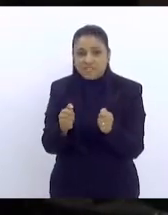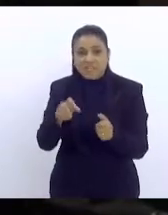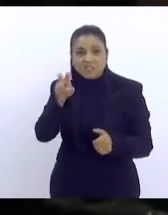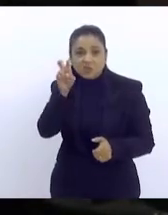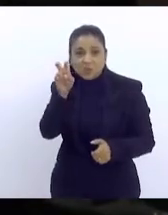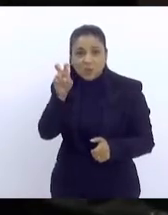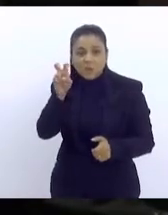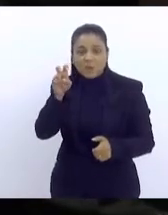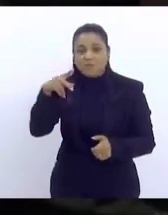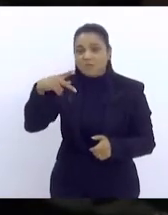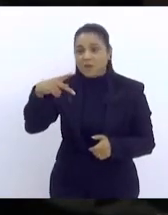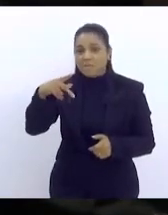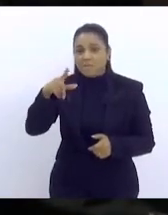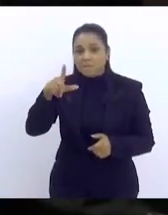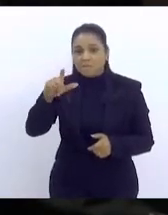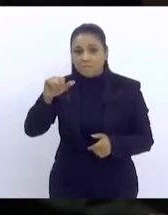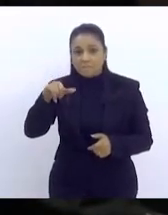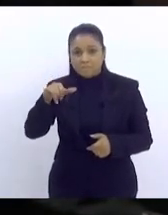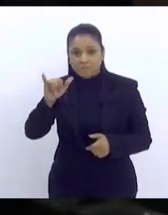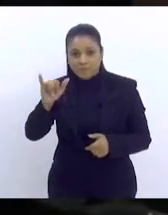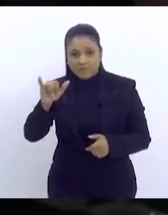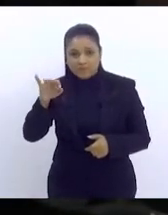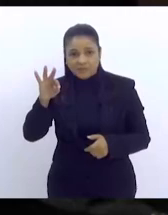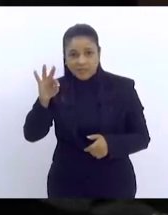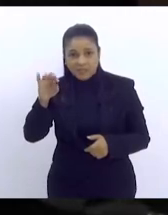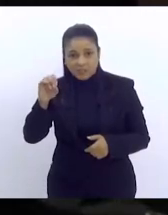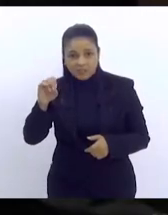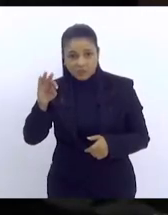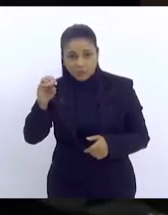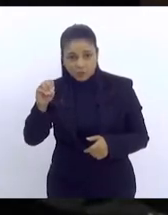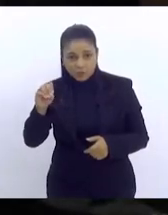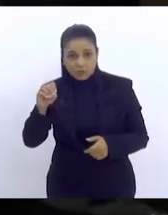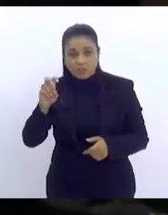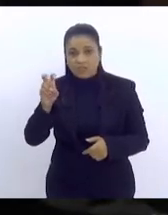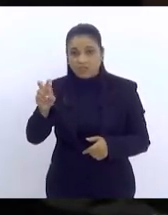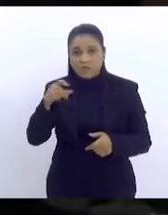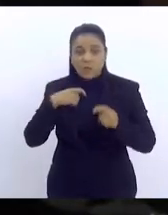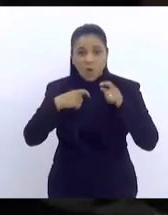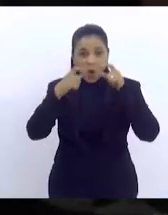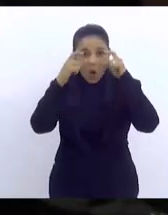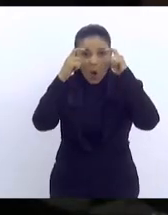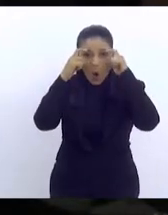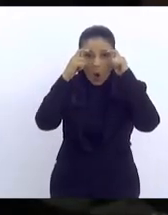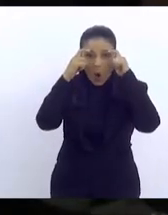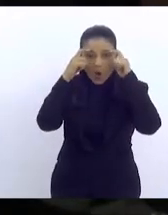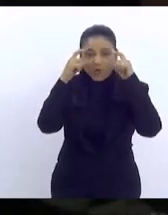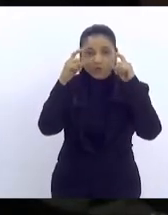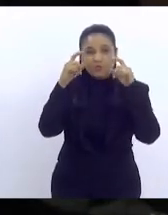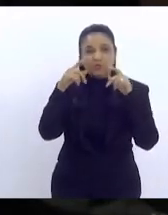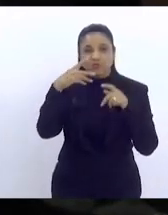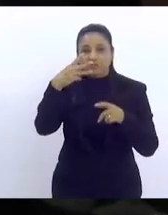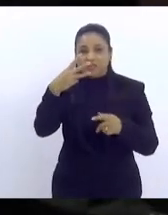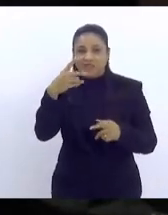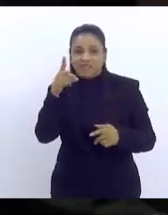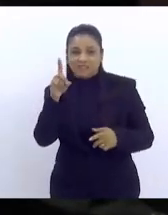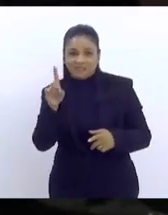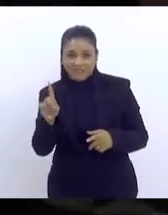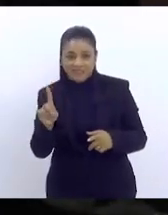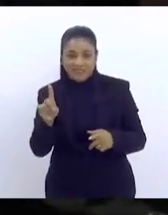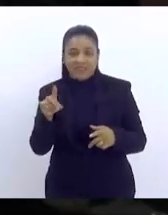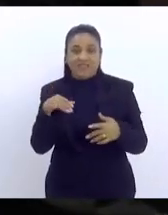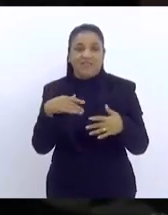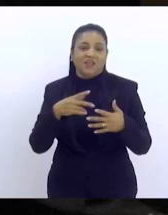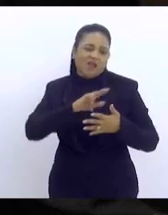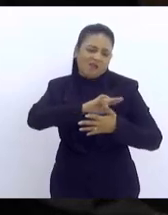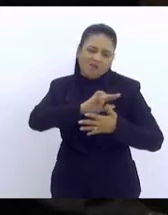com jogo FIFA 2023 óculos de realidade virtual desktop